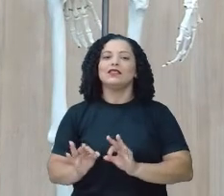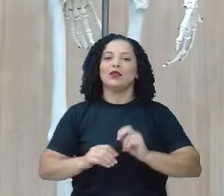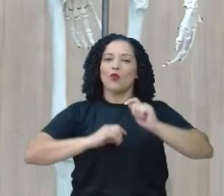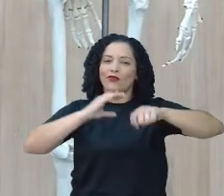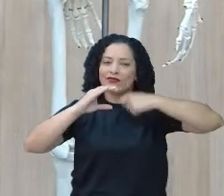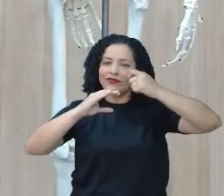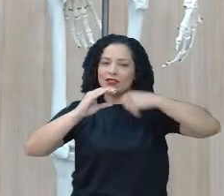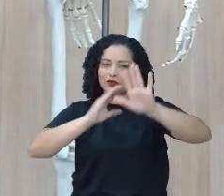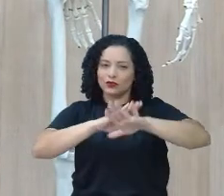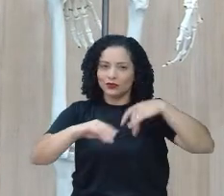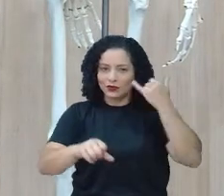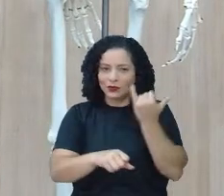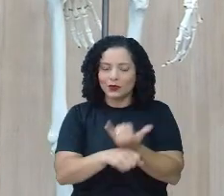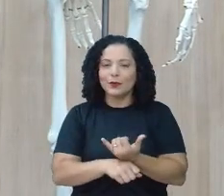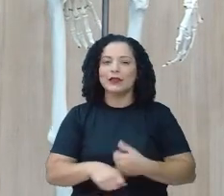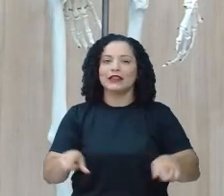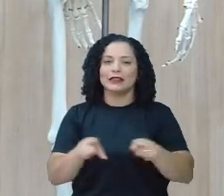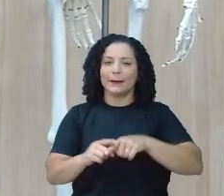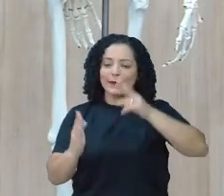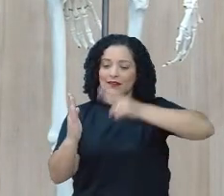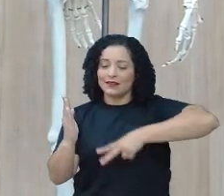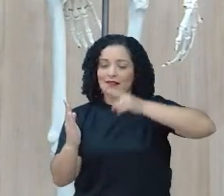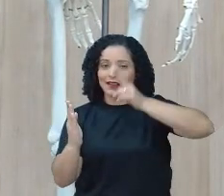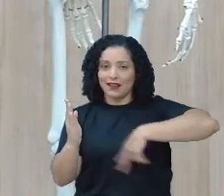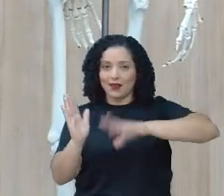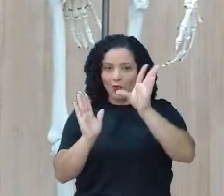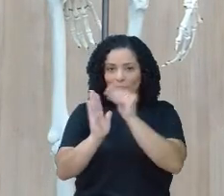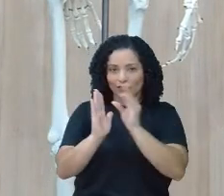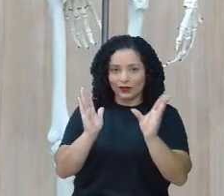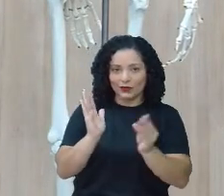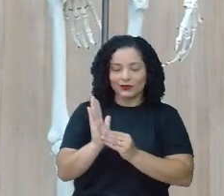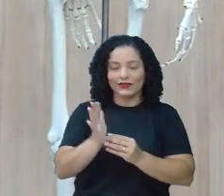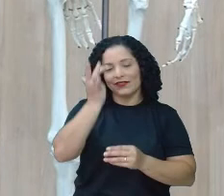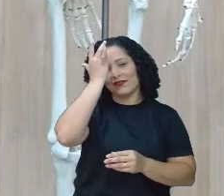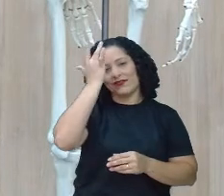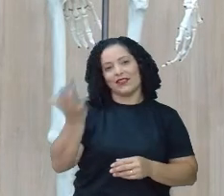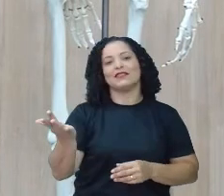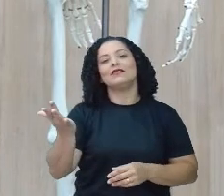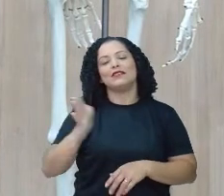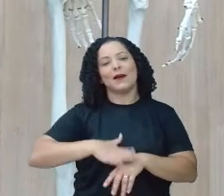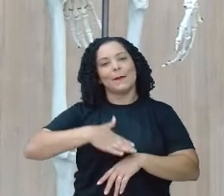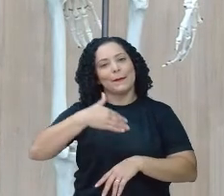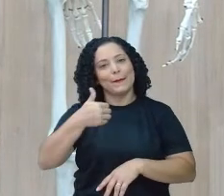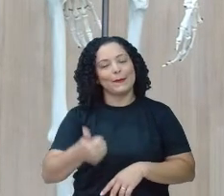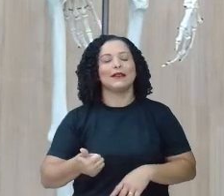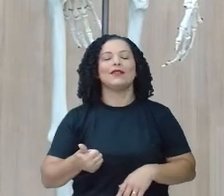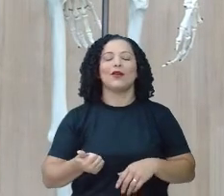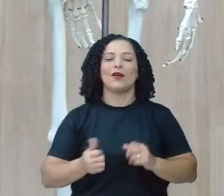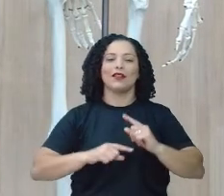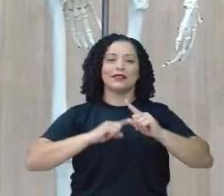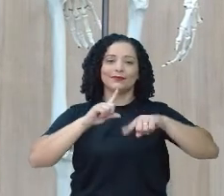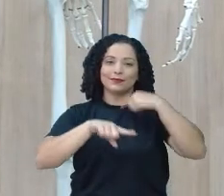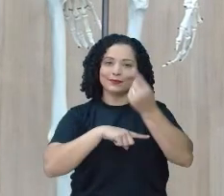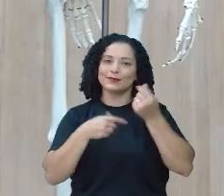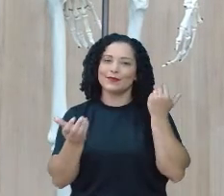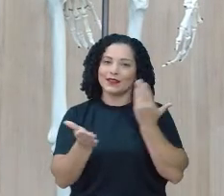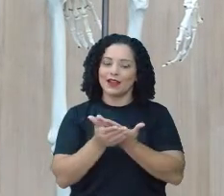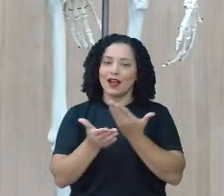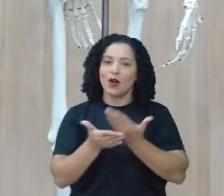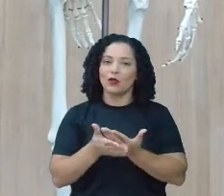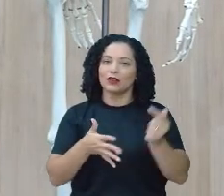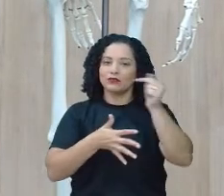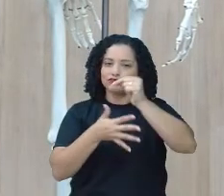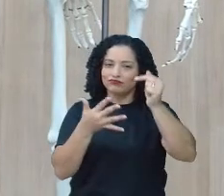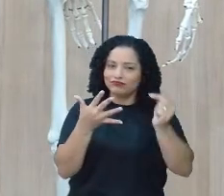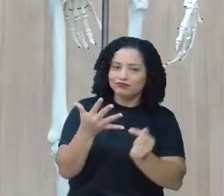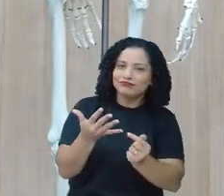não deixem de ler os textos, porque vão facilitar muito a interação da nossa próxima aula. Eu estou trazendo algumas questões e vamos tentar